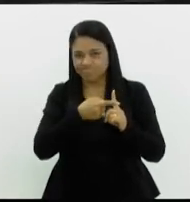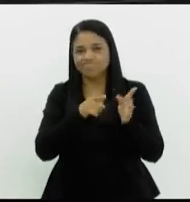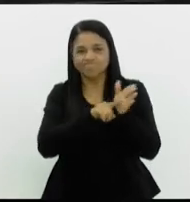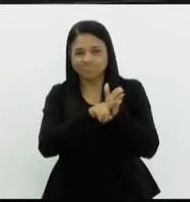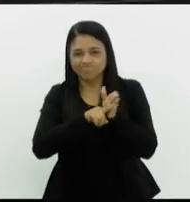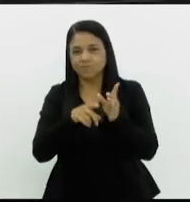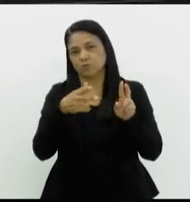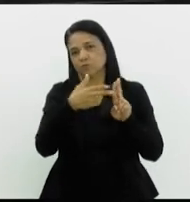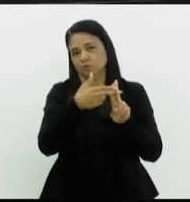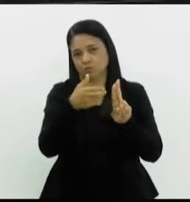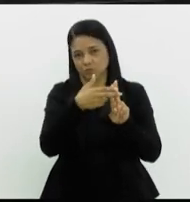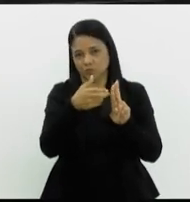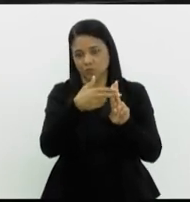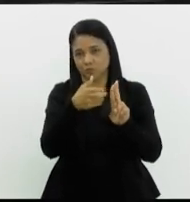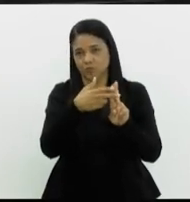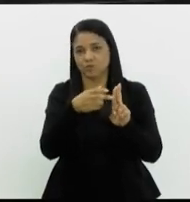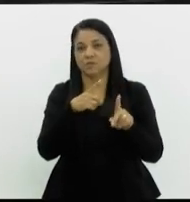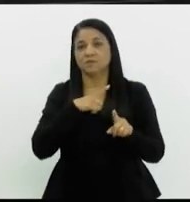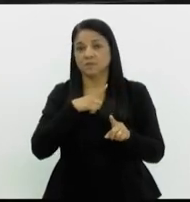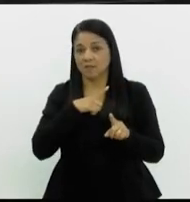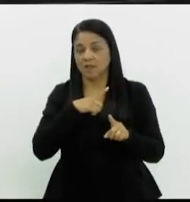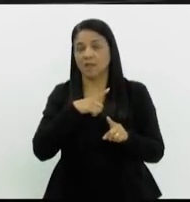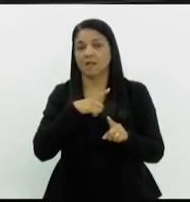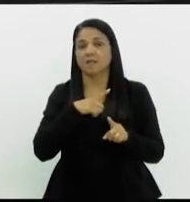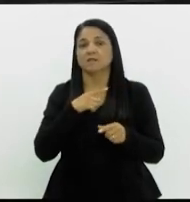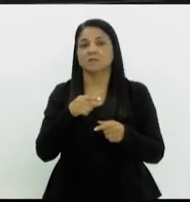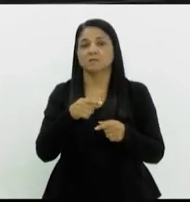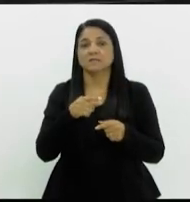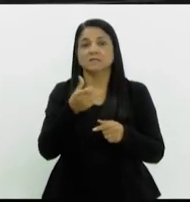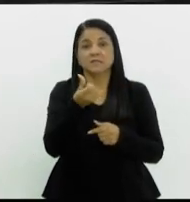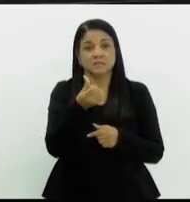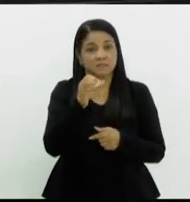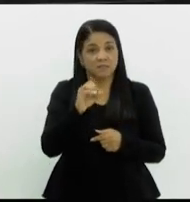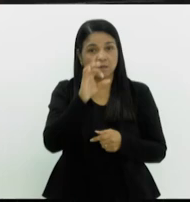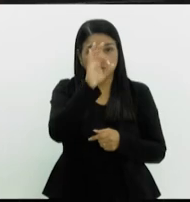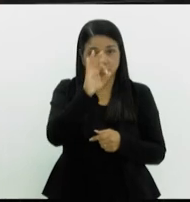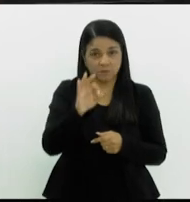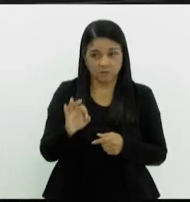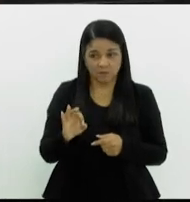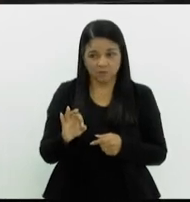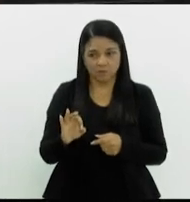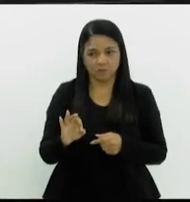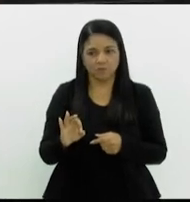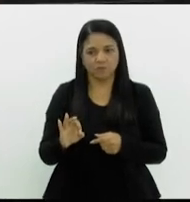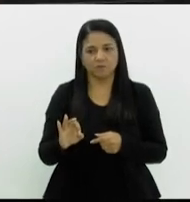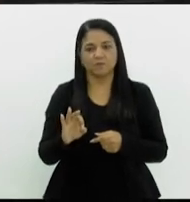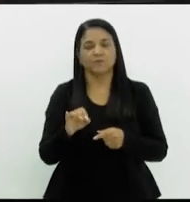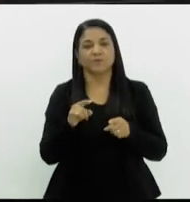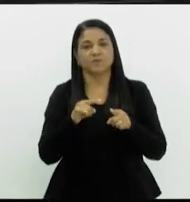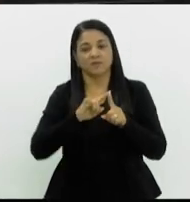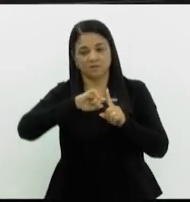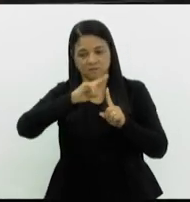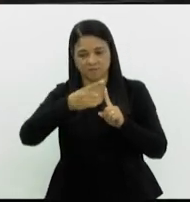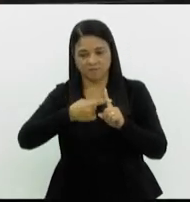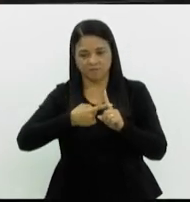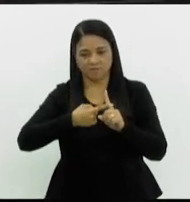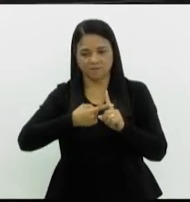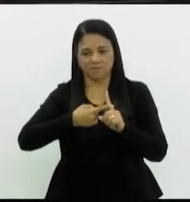SUS, que, entre outras coisas, prevê que ao menos 60% das gestantes